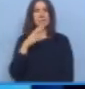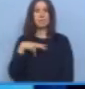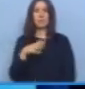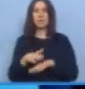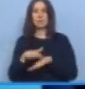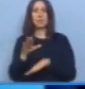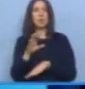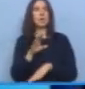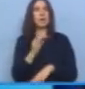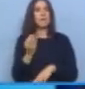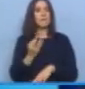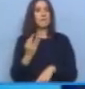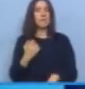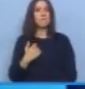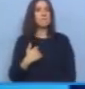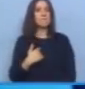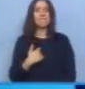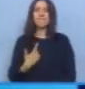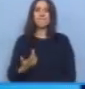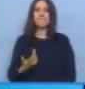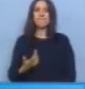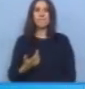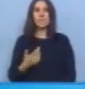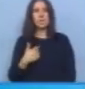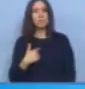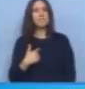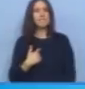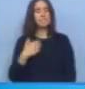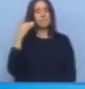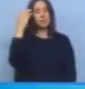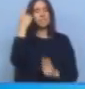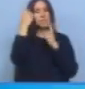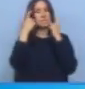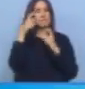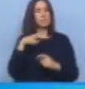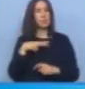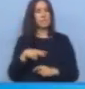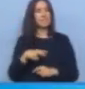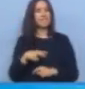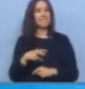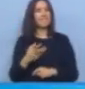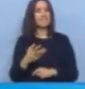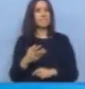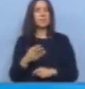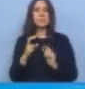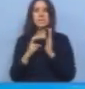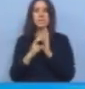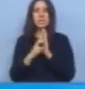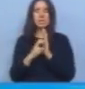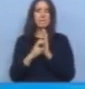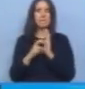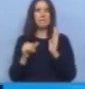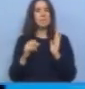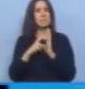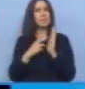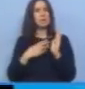Portugal. E mesmo assim, não... Estou a pensar no meu futuro aqui em Portugal, não é na Síria, mas eu gostava de